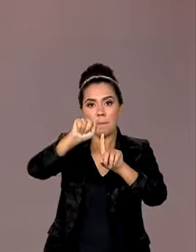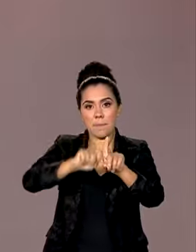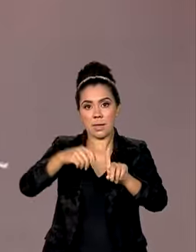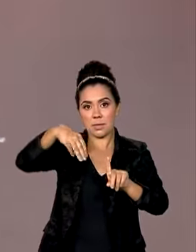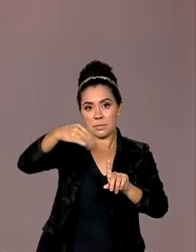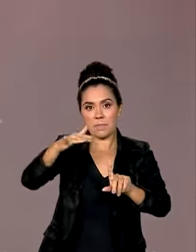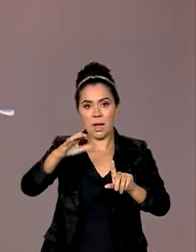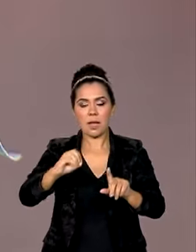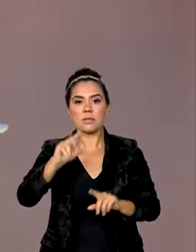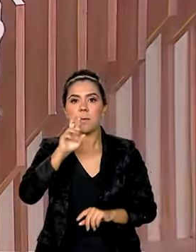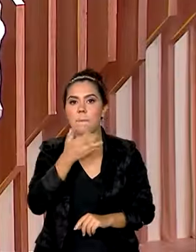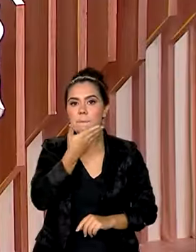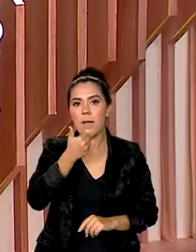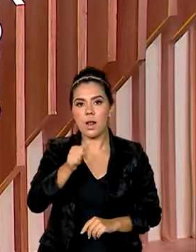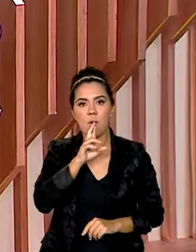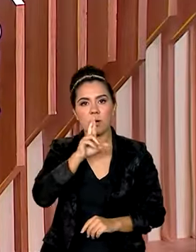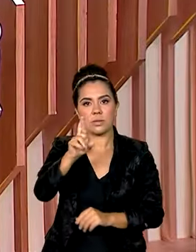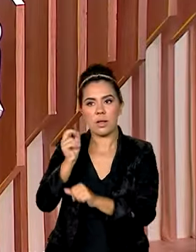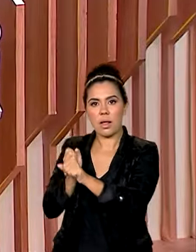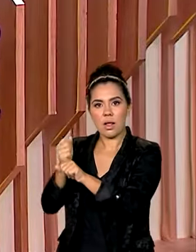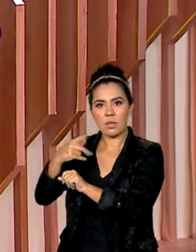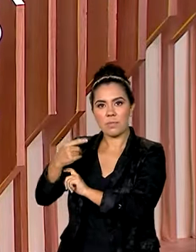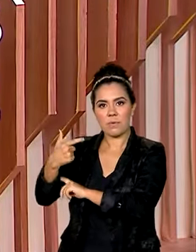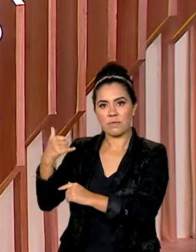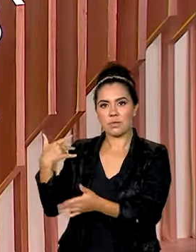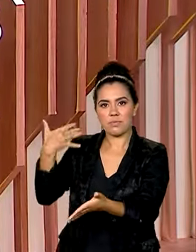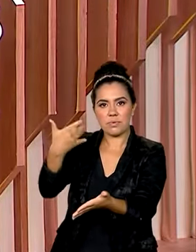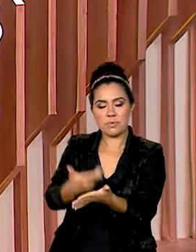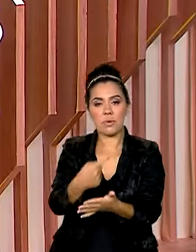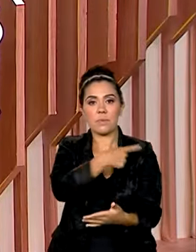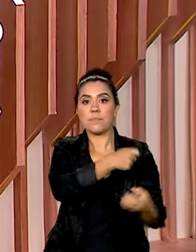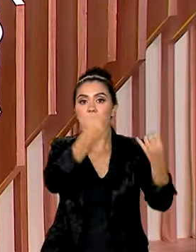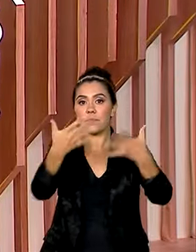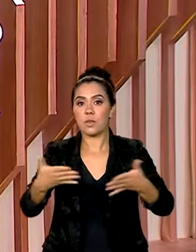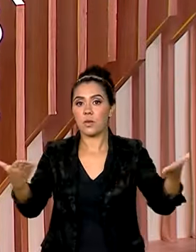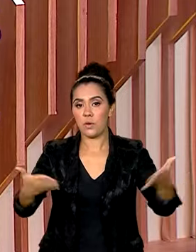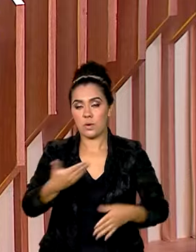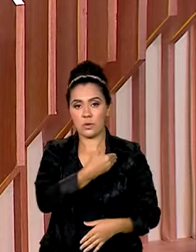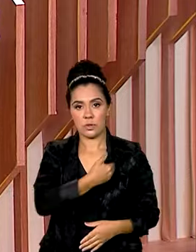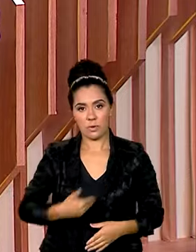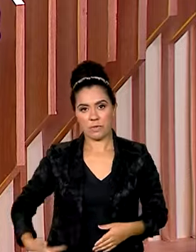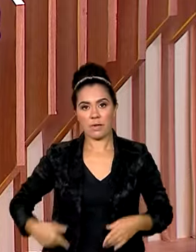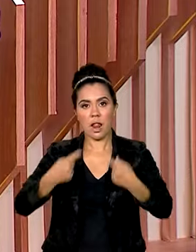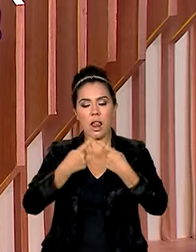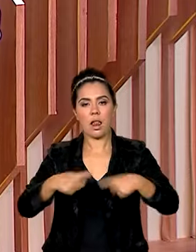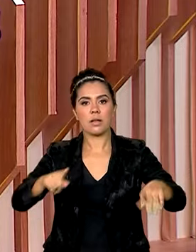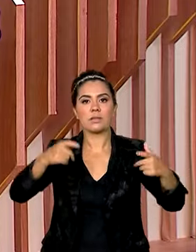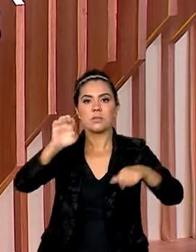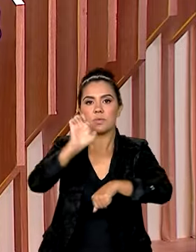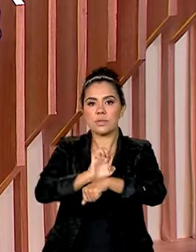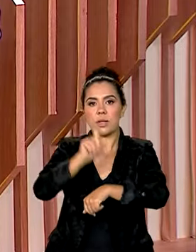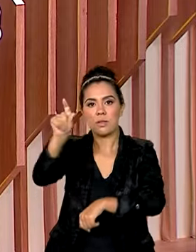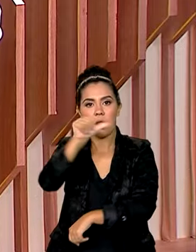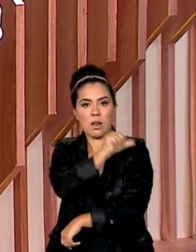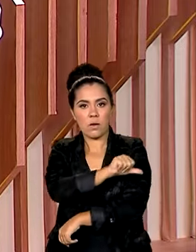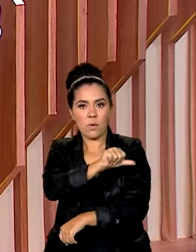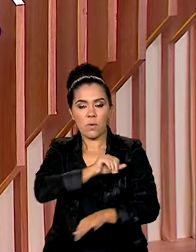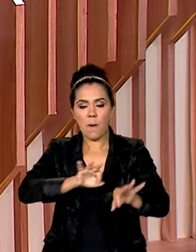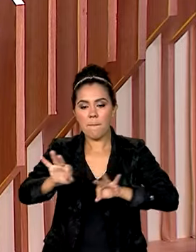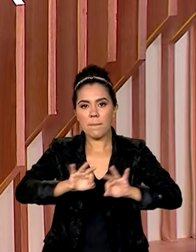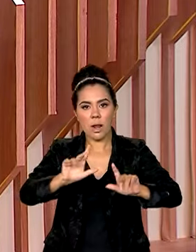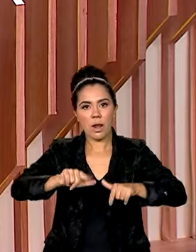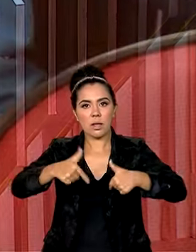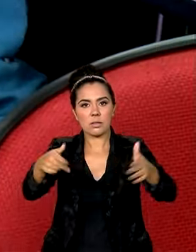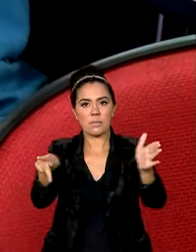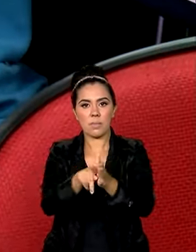desde 2021. Governo lança hoje no Rio de Janeiro um plano de ação para a população em situação de rua. Mais